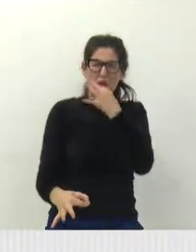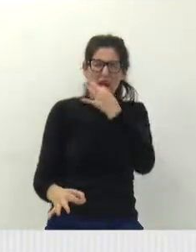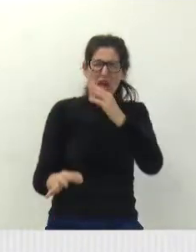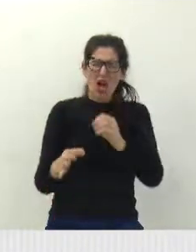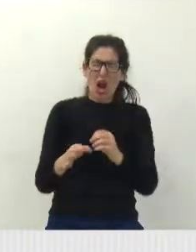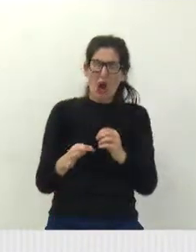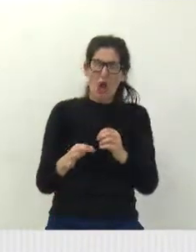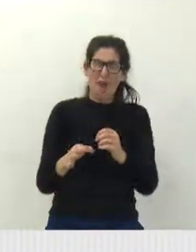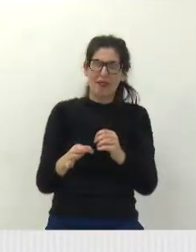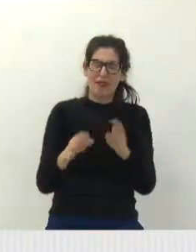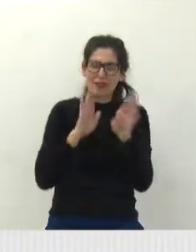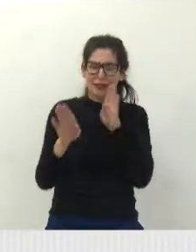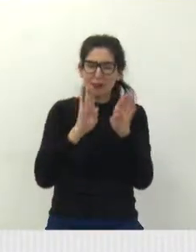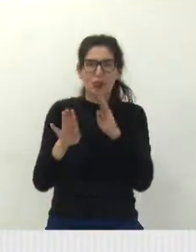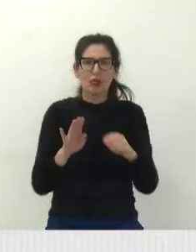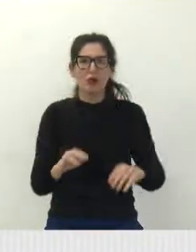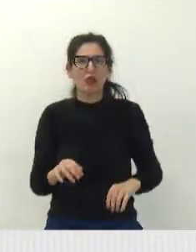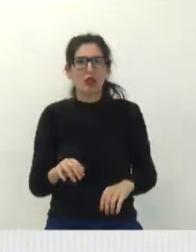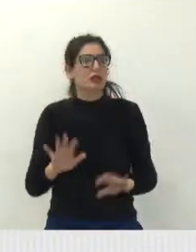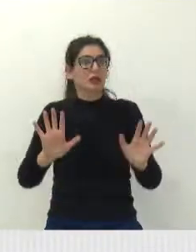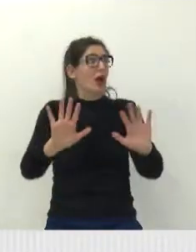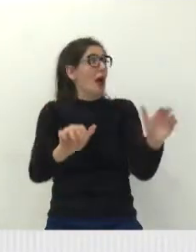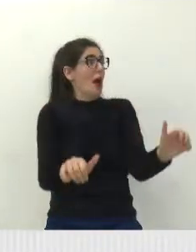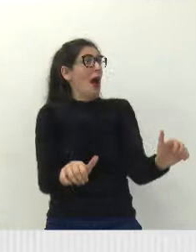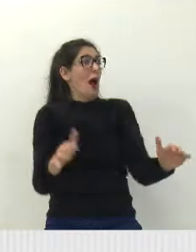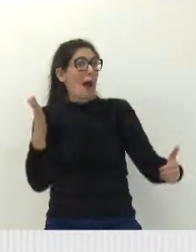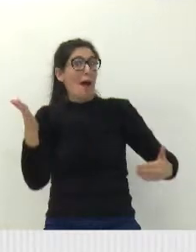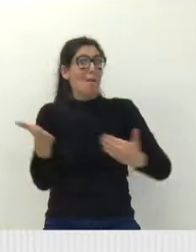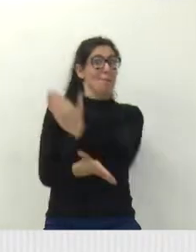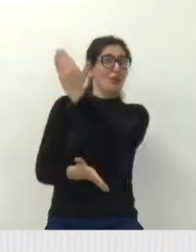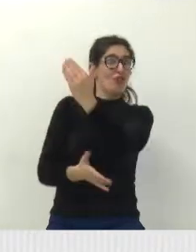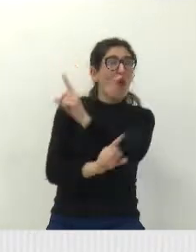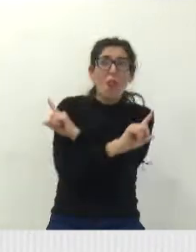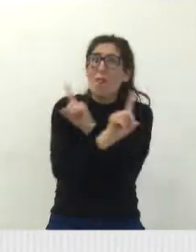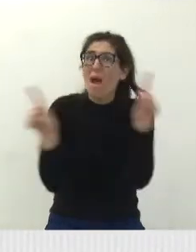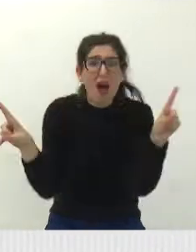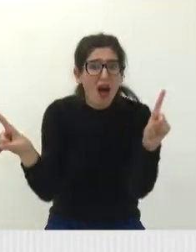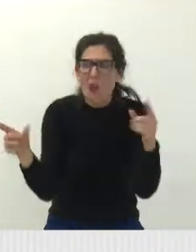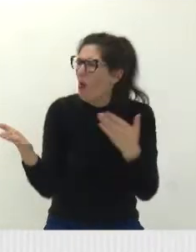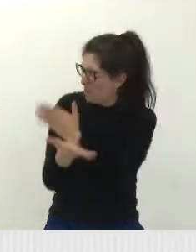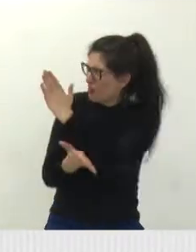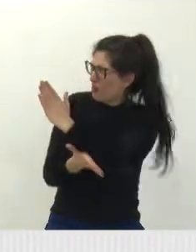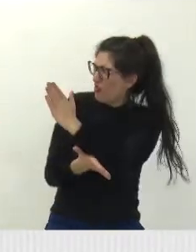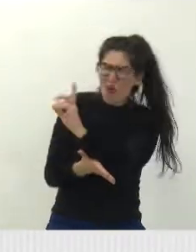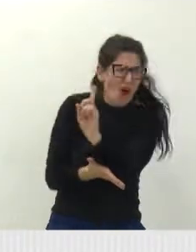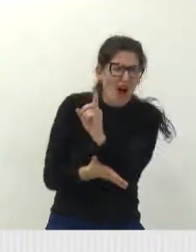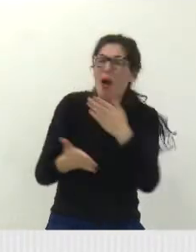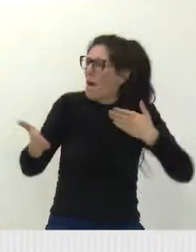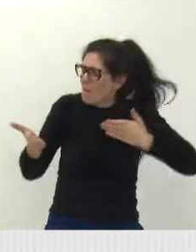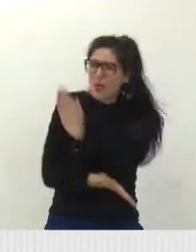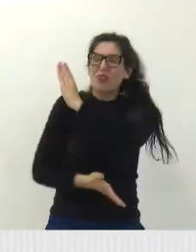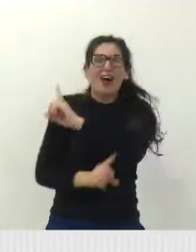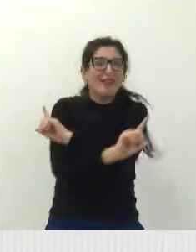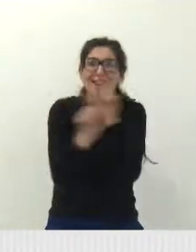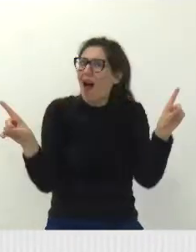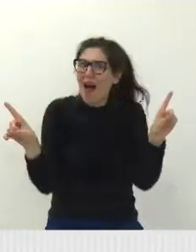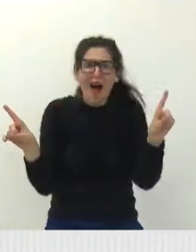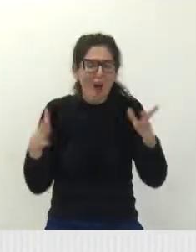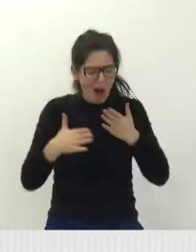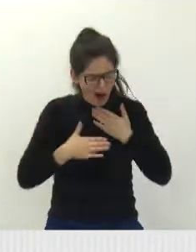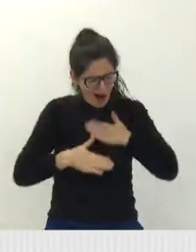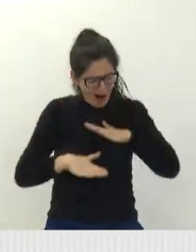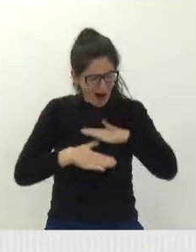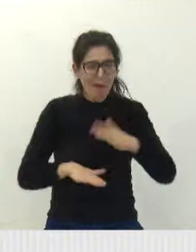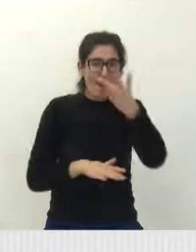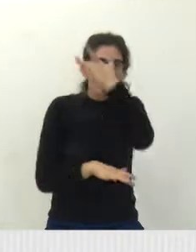e alguma coisa. Não foi aprovado nada ainda. Ou eu estou errada, vereadores? Foi aprovado alguma coisa? Não foi aprovado nada. E já estão questionando no